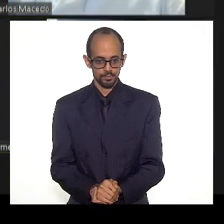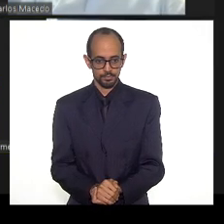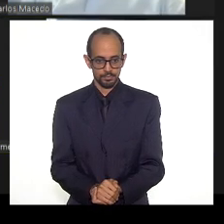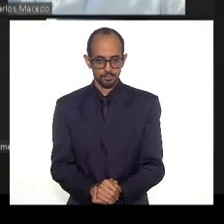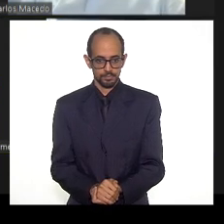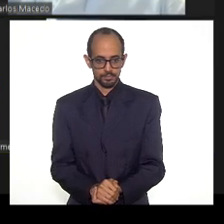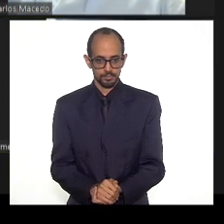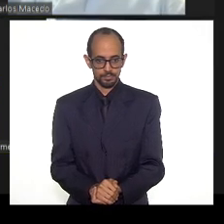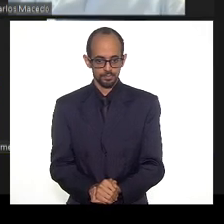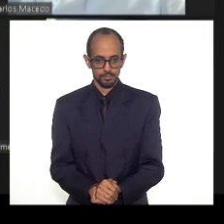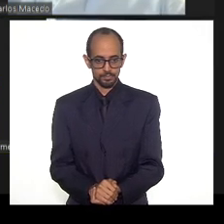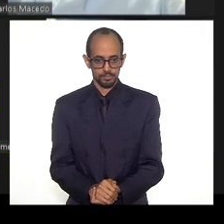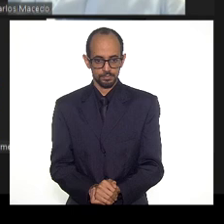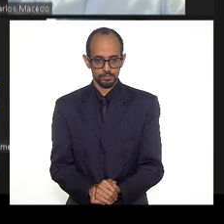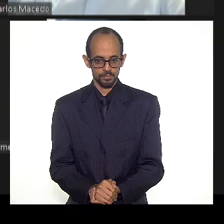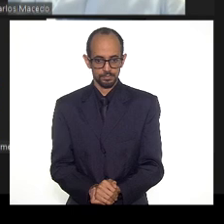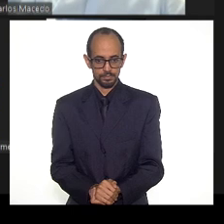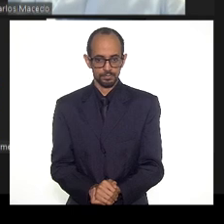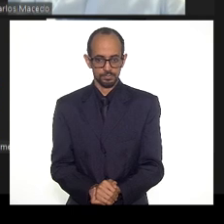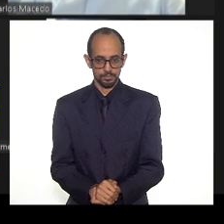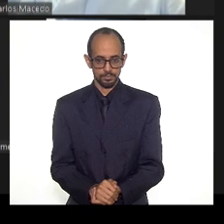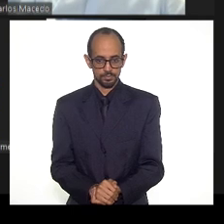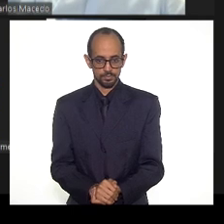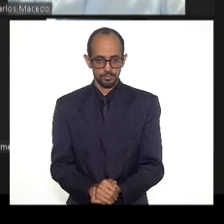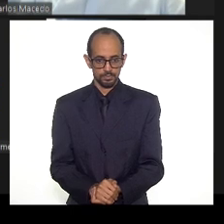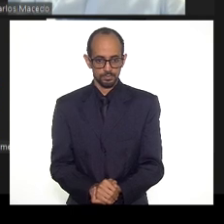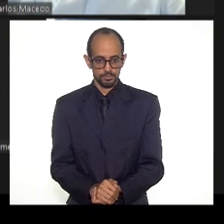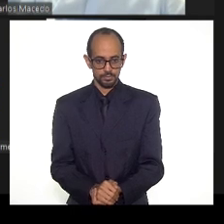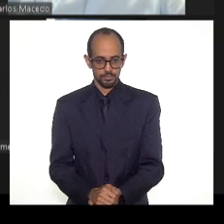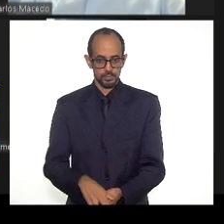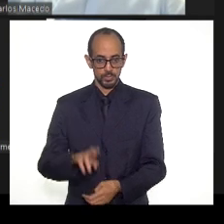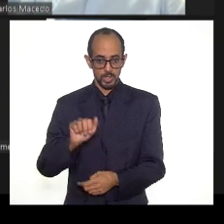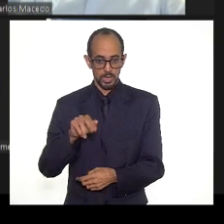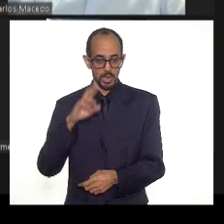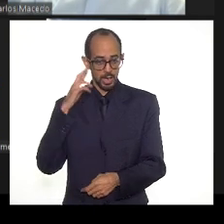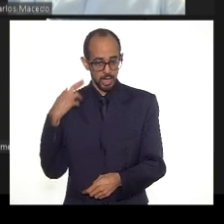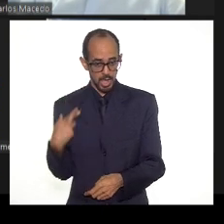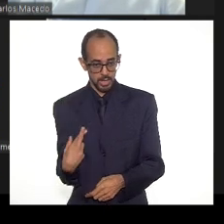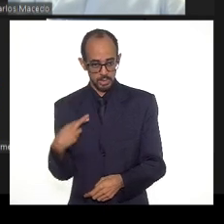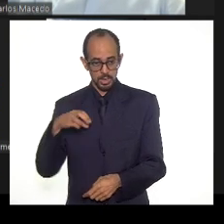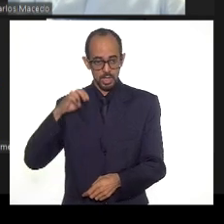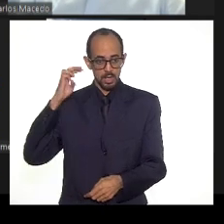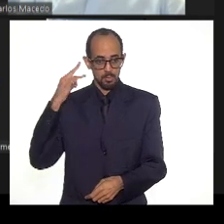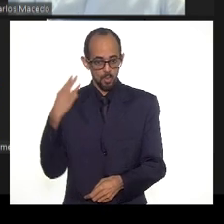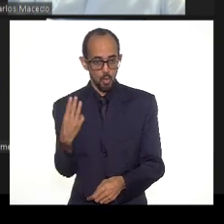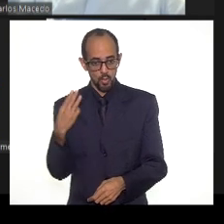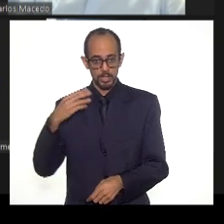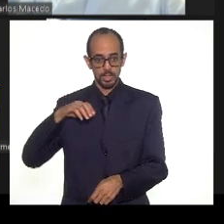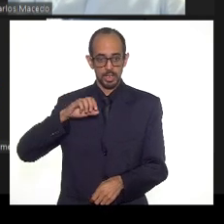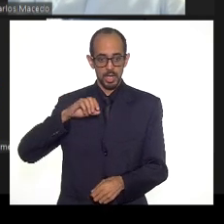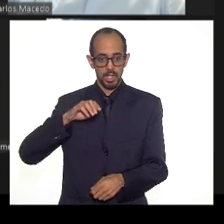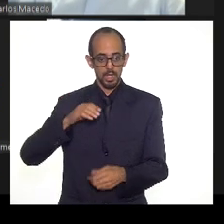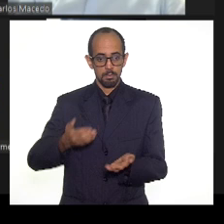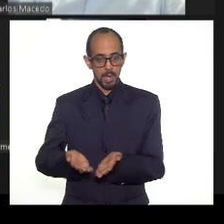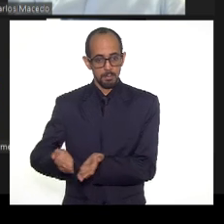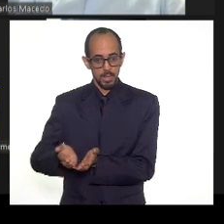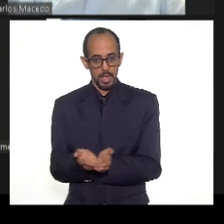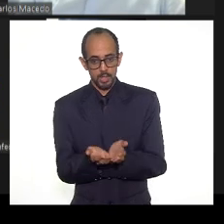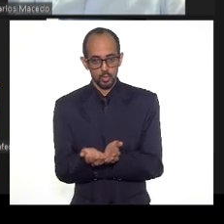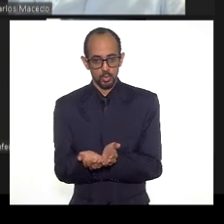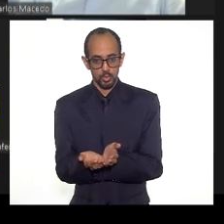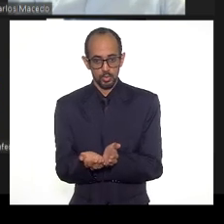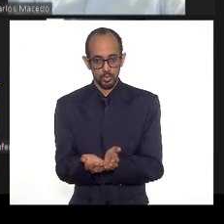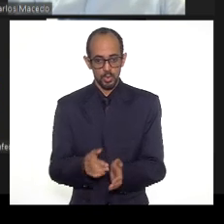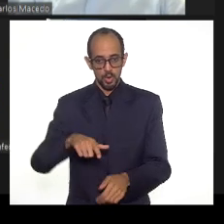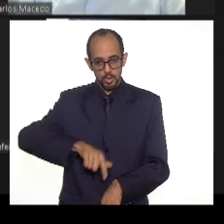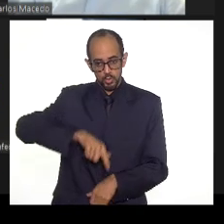Telejornal, presidente. Já. Deputada Renata Souza, deputada Mônica Francisco, deputado Bebeto,